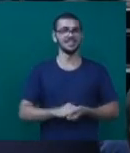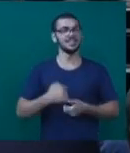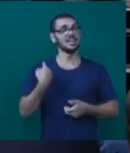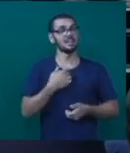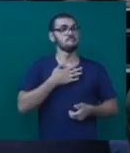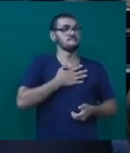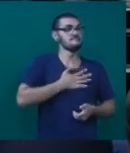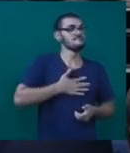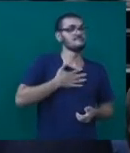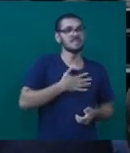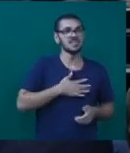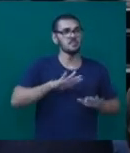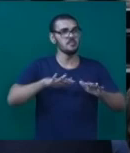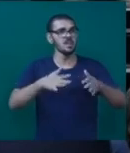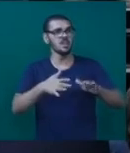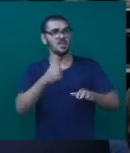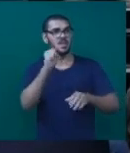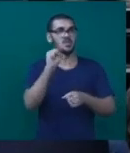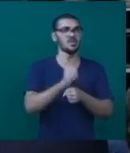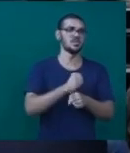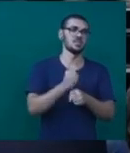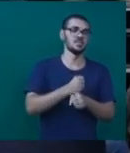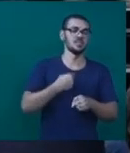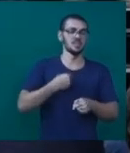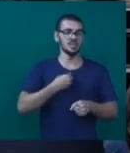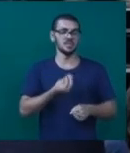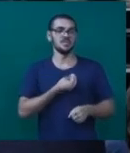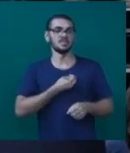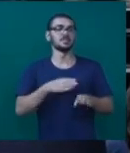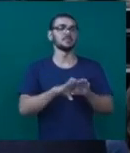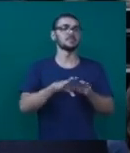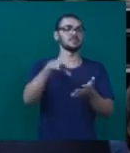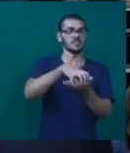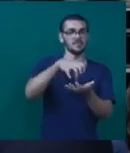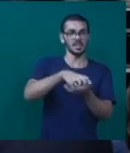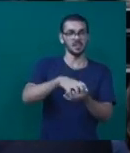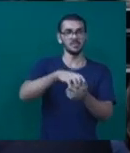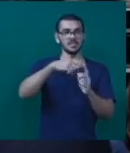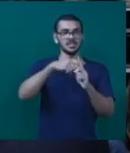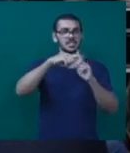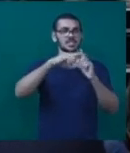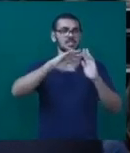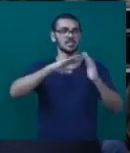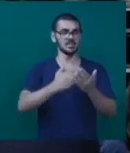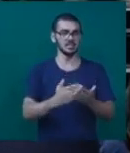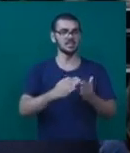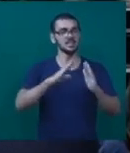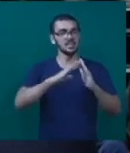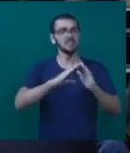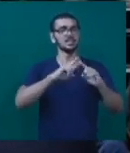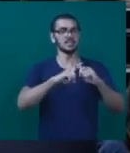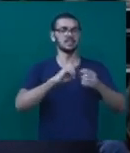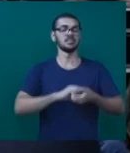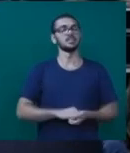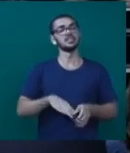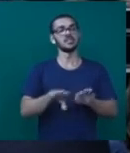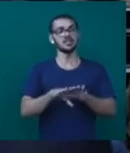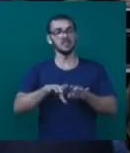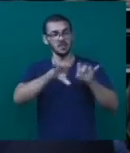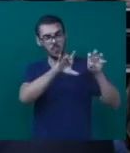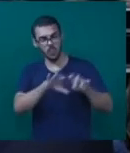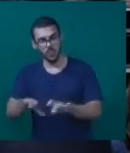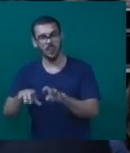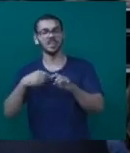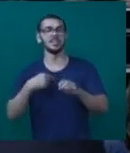há mais ou menos 8 anos eu participava também do coral da igreja, também do coral da conservatório,